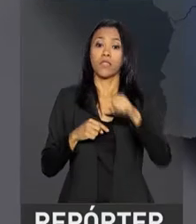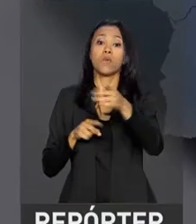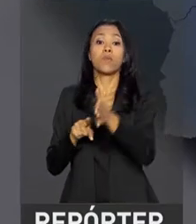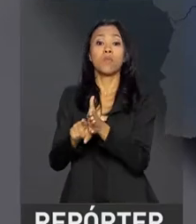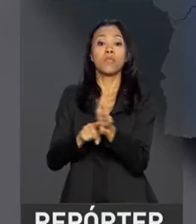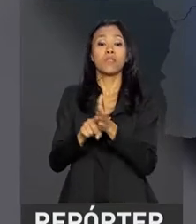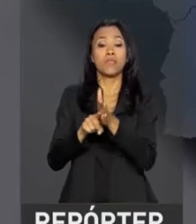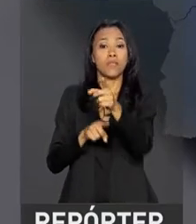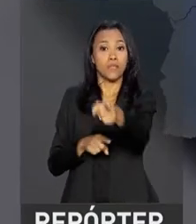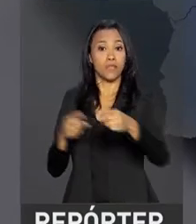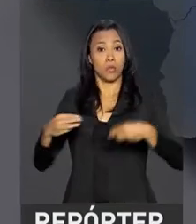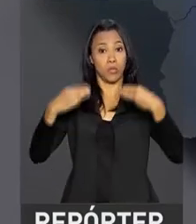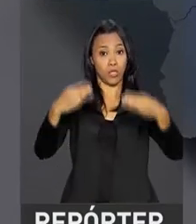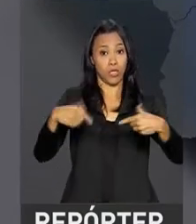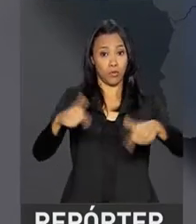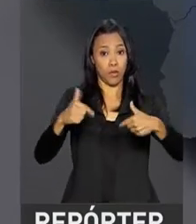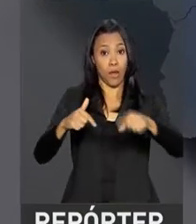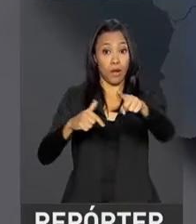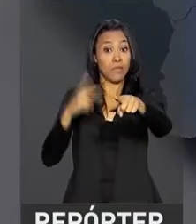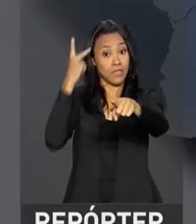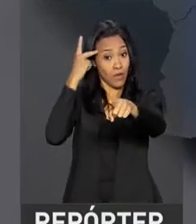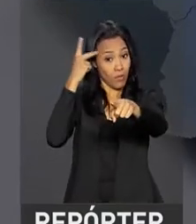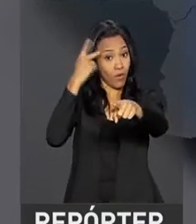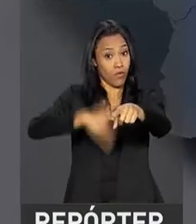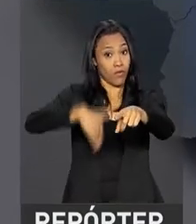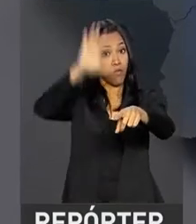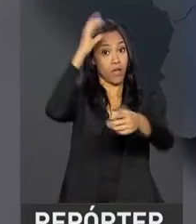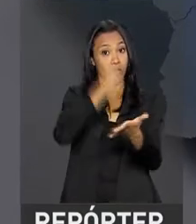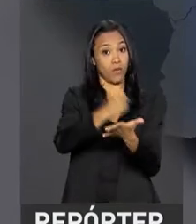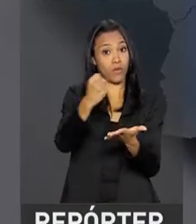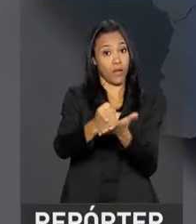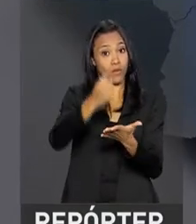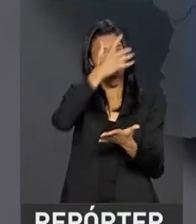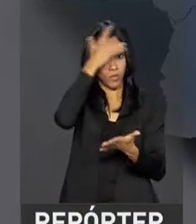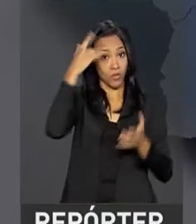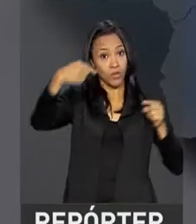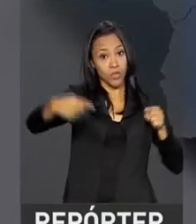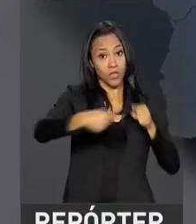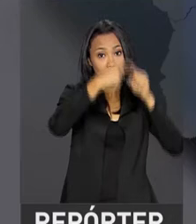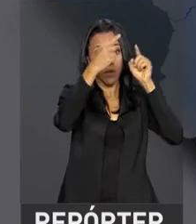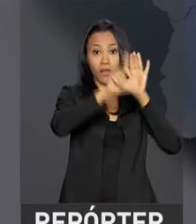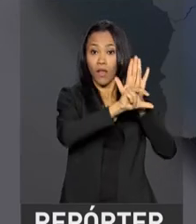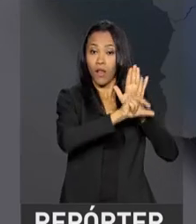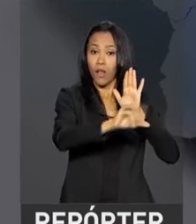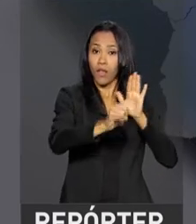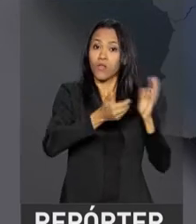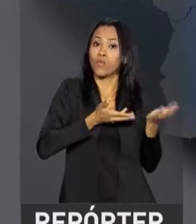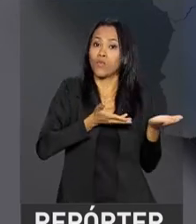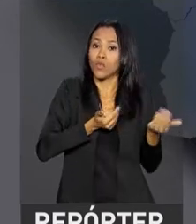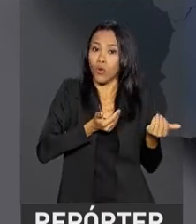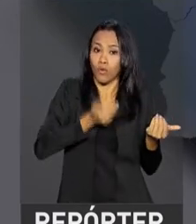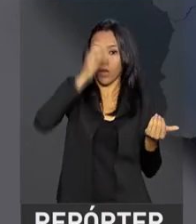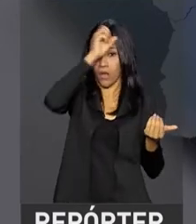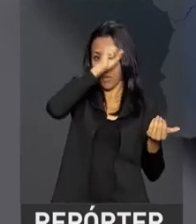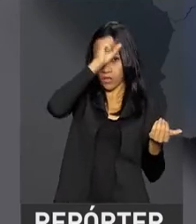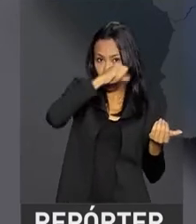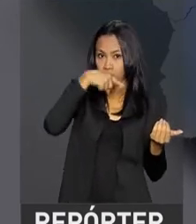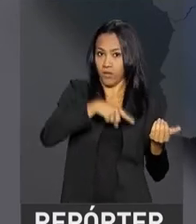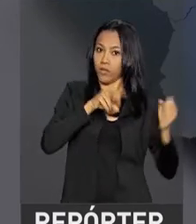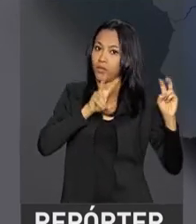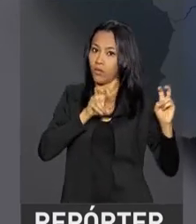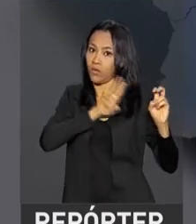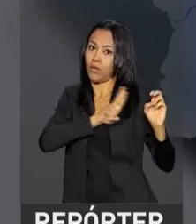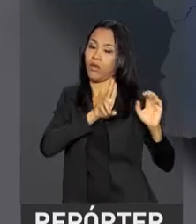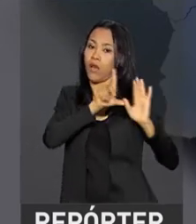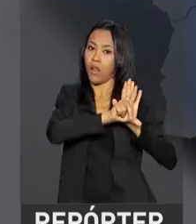são paulo foi o estado que mais contratou estudantes que se enquadram na lei do jovem aprendiz foram 102 mil admitidos em